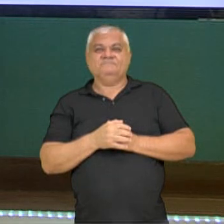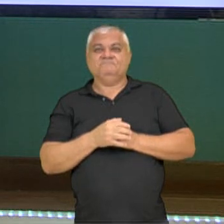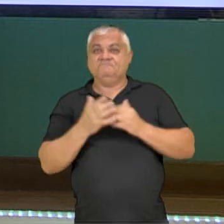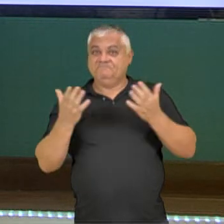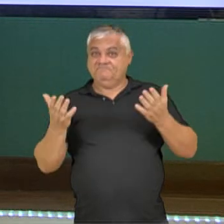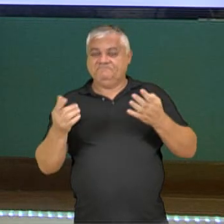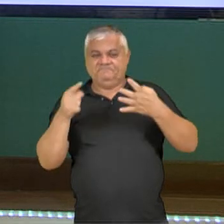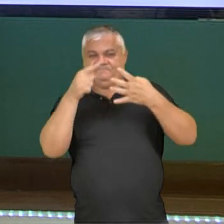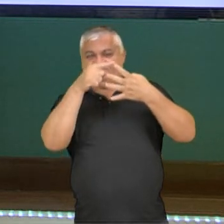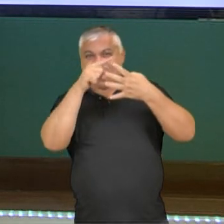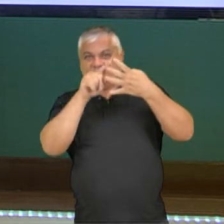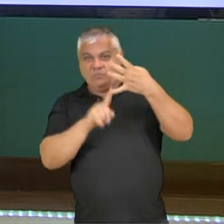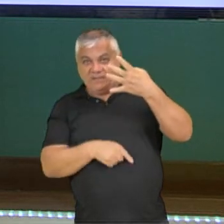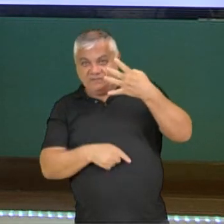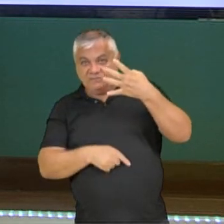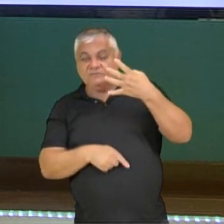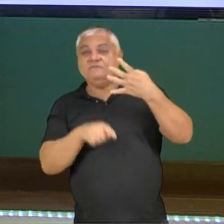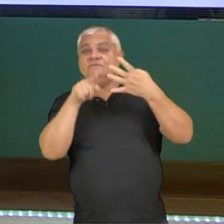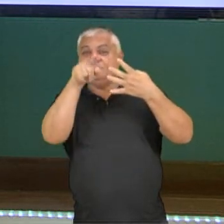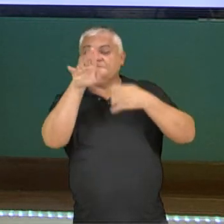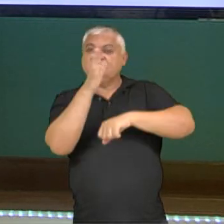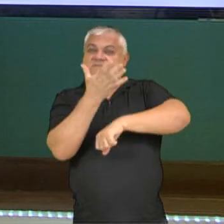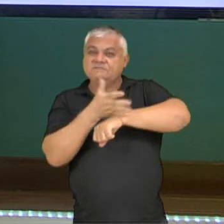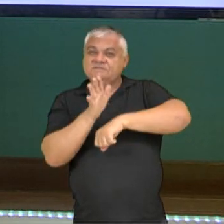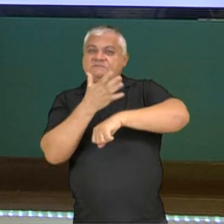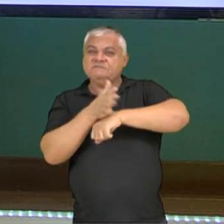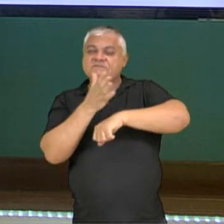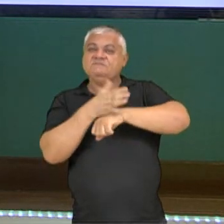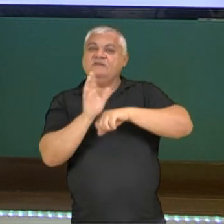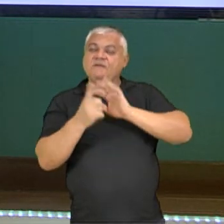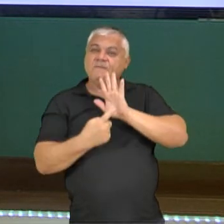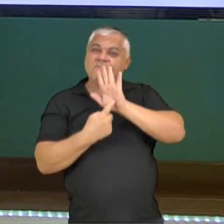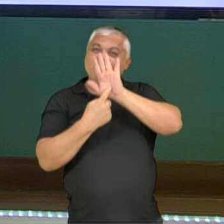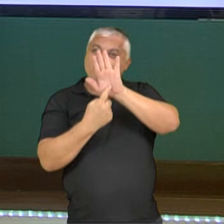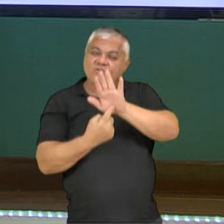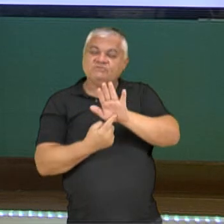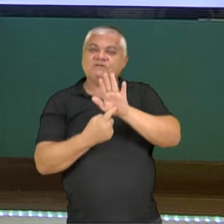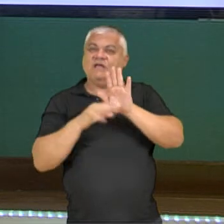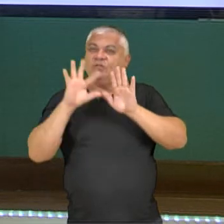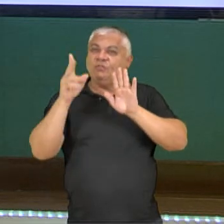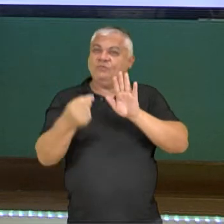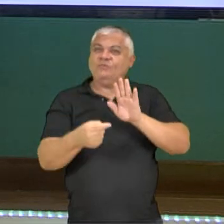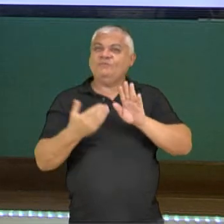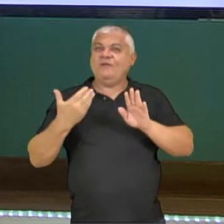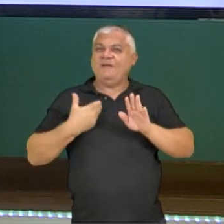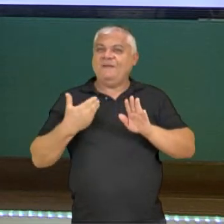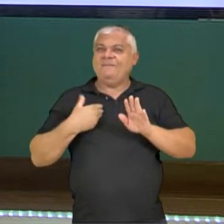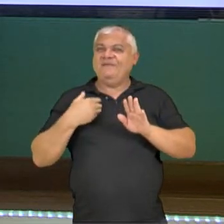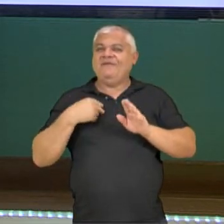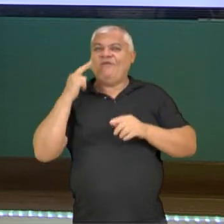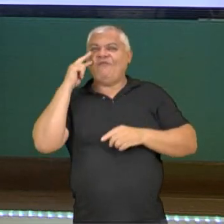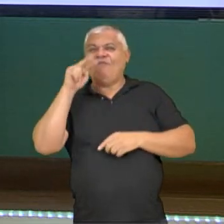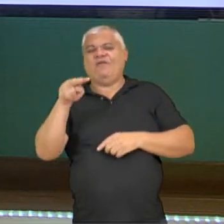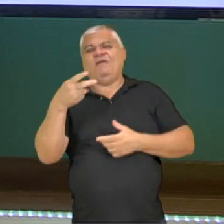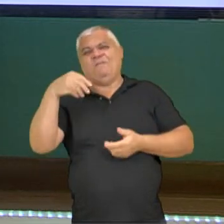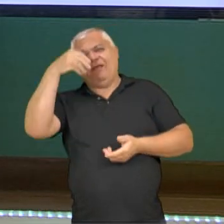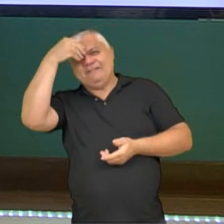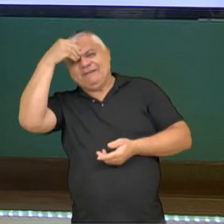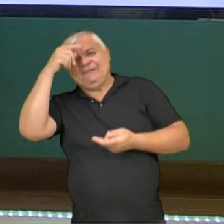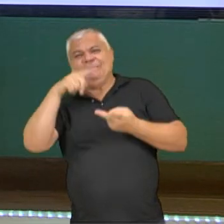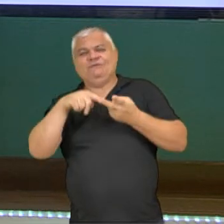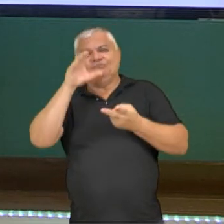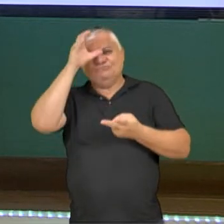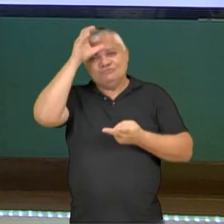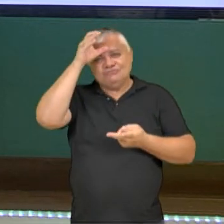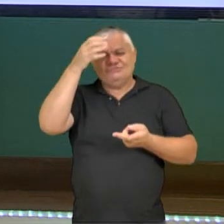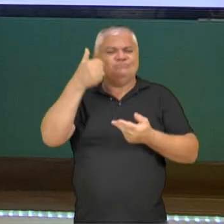assim. O certo é que você vai poder mostrar a todos quanto você quiser, para o seu padrinho, madrinha,